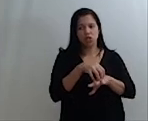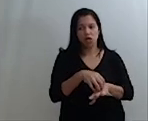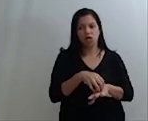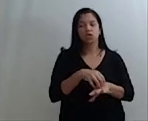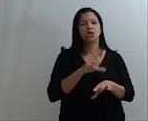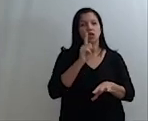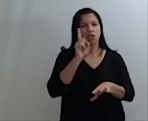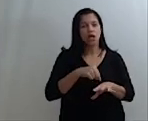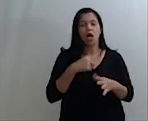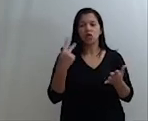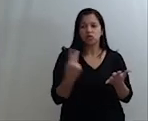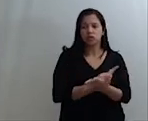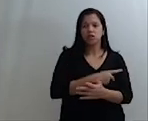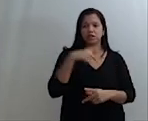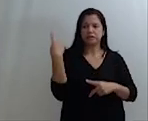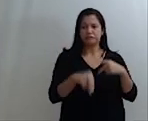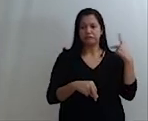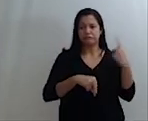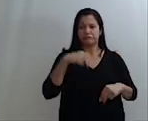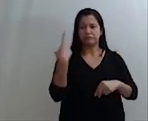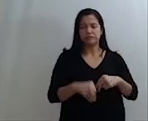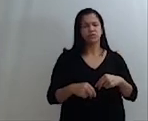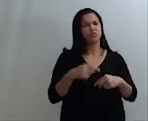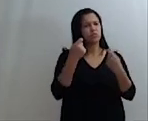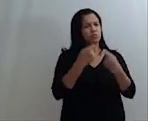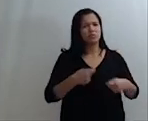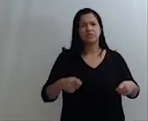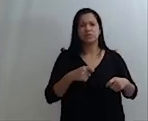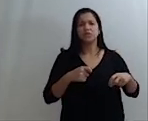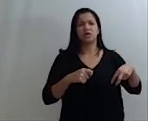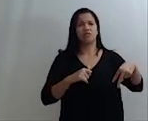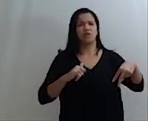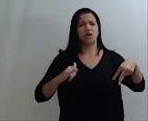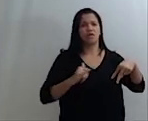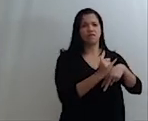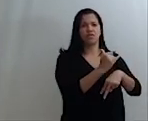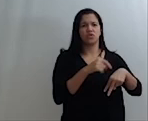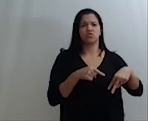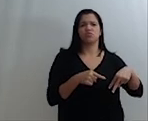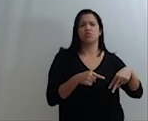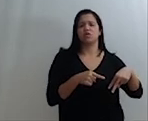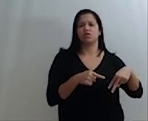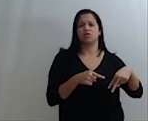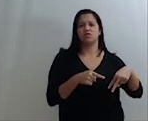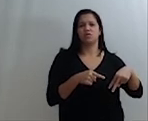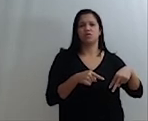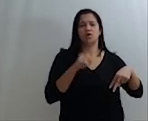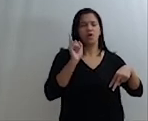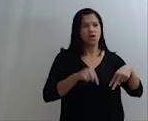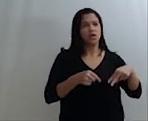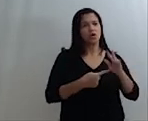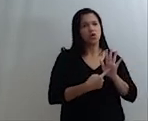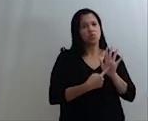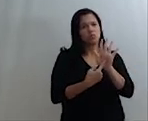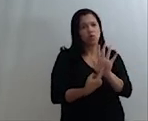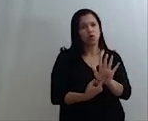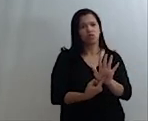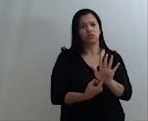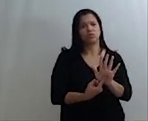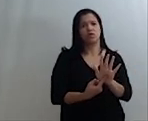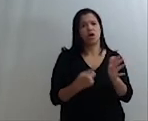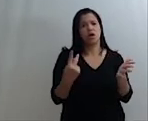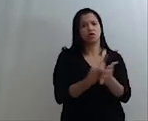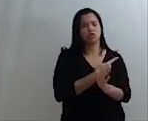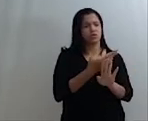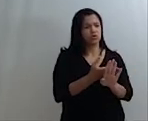houve agressão desnecessária a vítima eu trago esse precedente Ao menos para que se faça